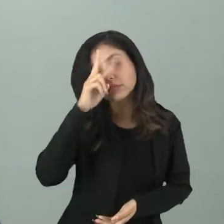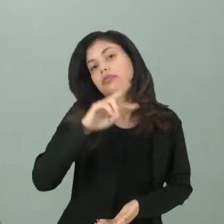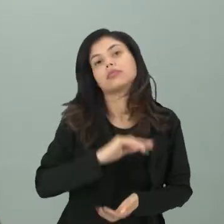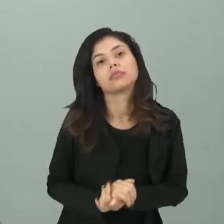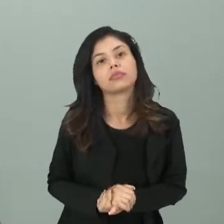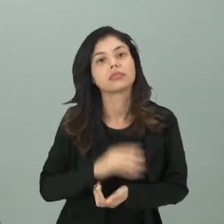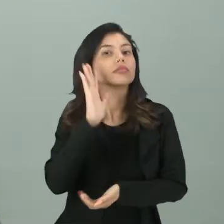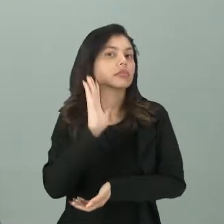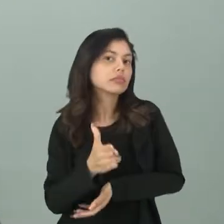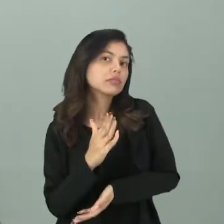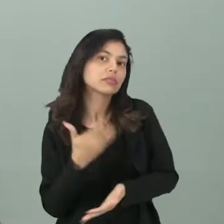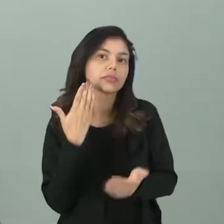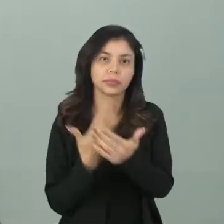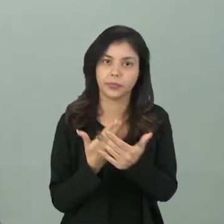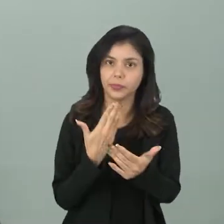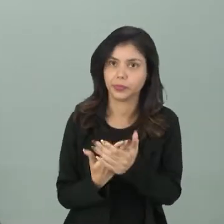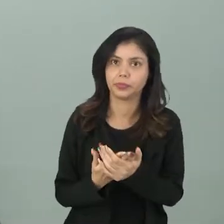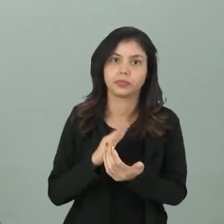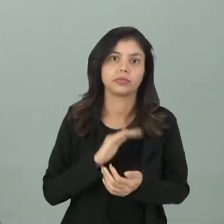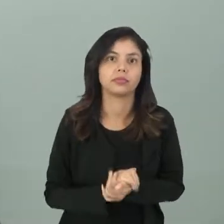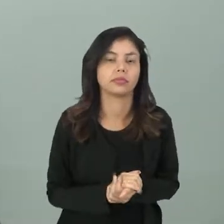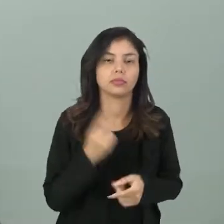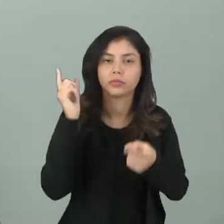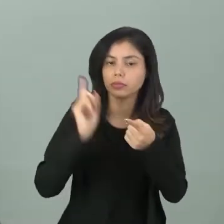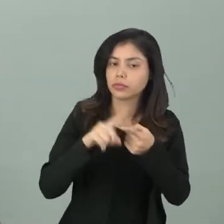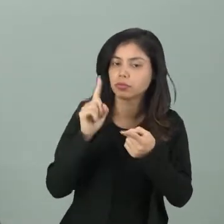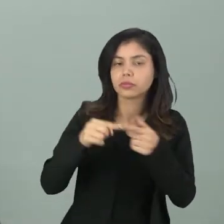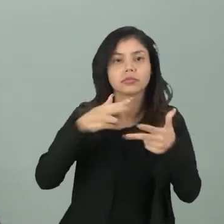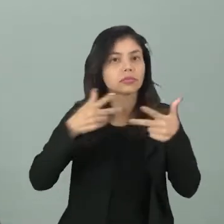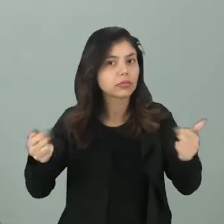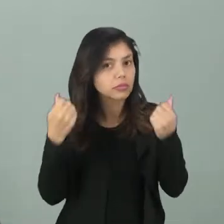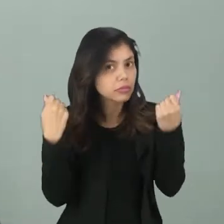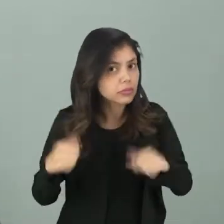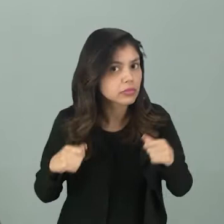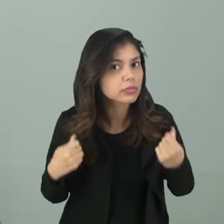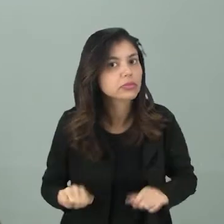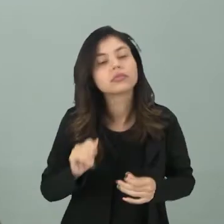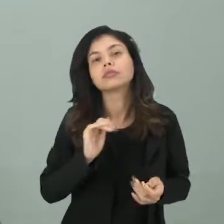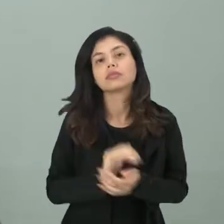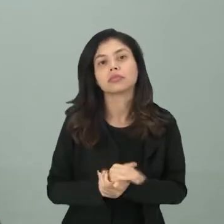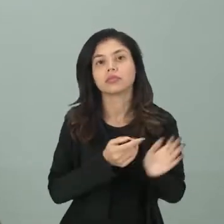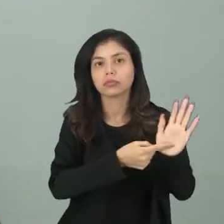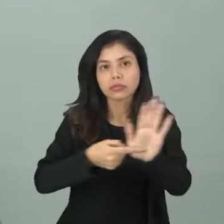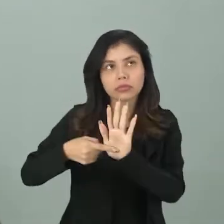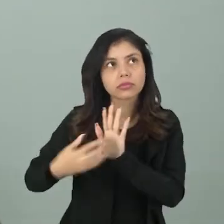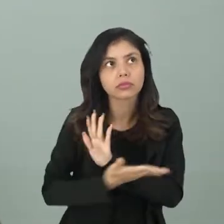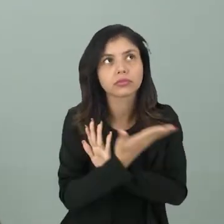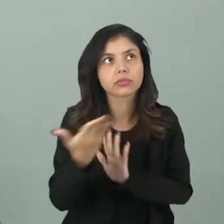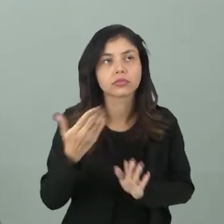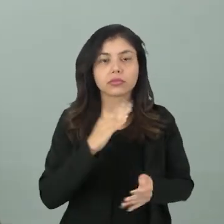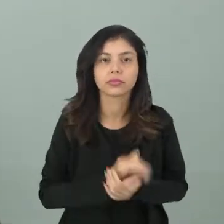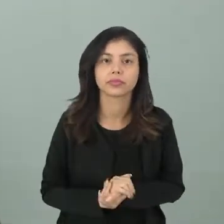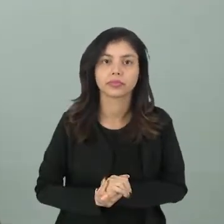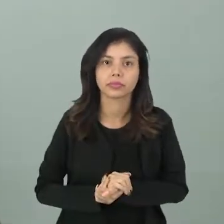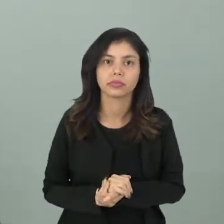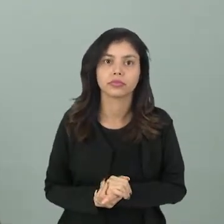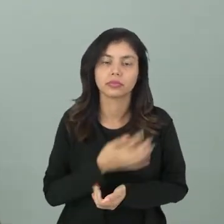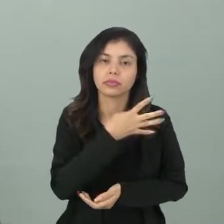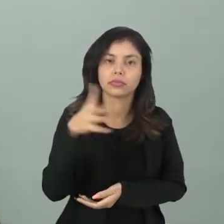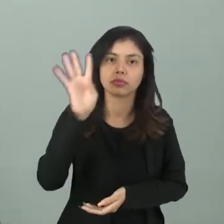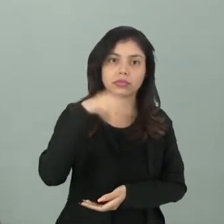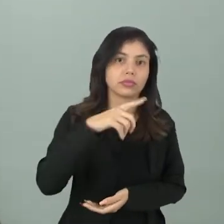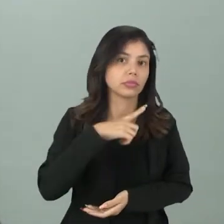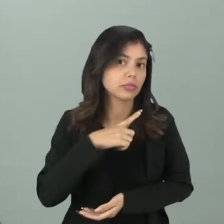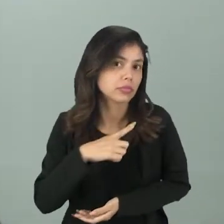Lembrando que nós já estudamos que a primeira coisa que é preciso apresentar em uma tabela, a tabela